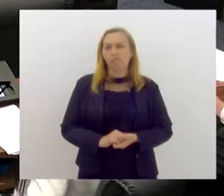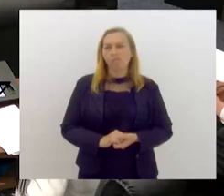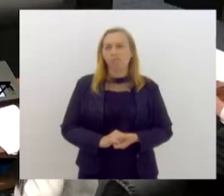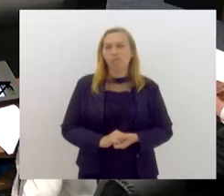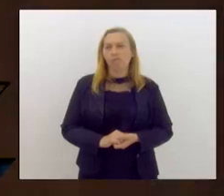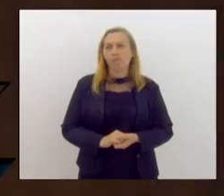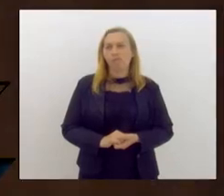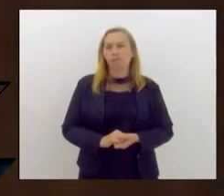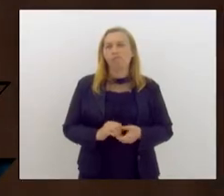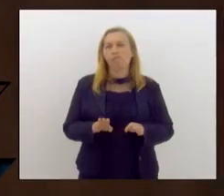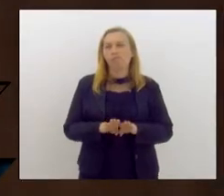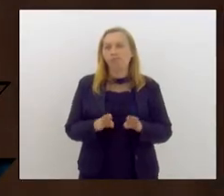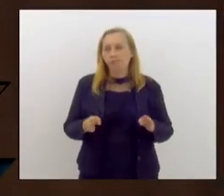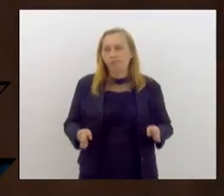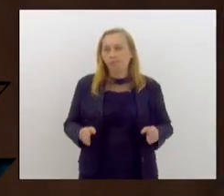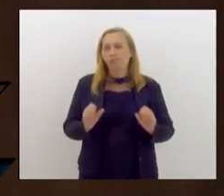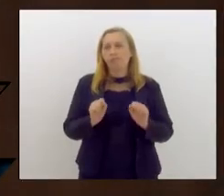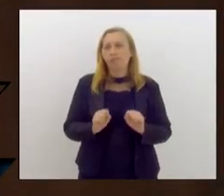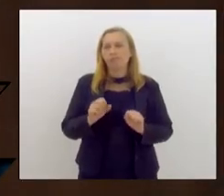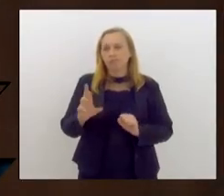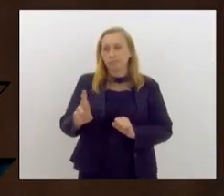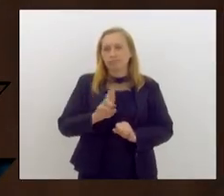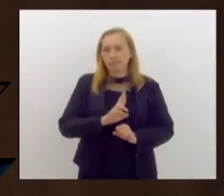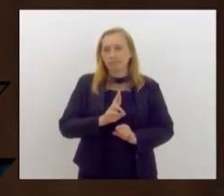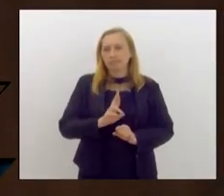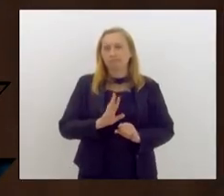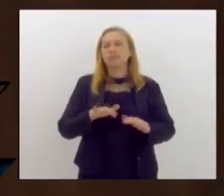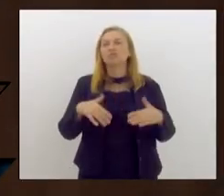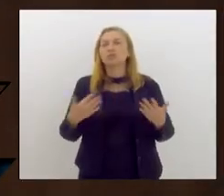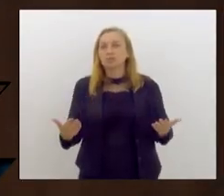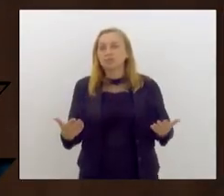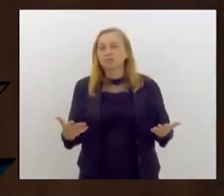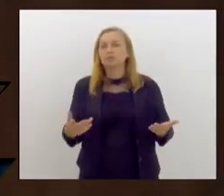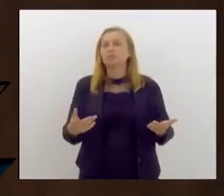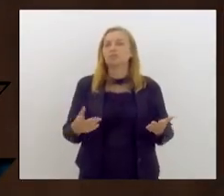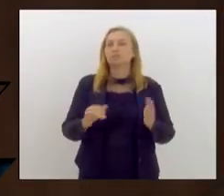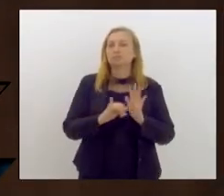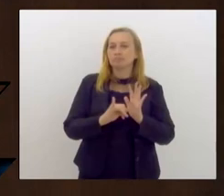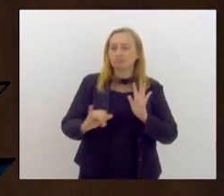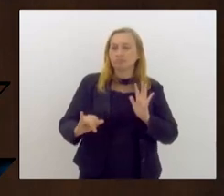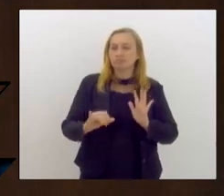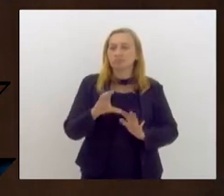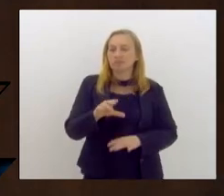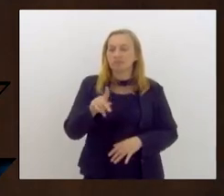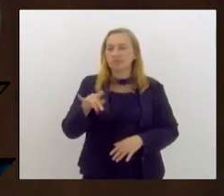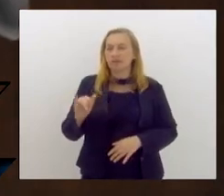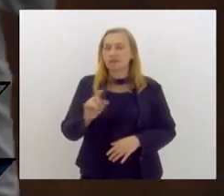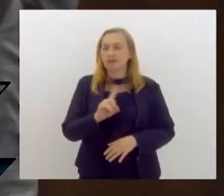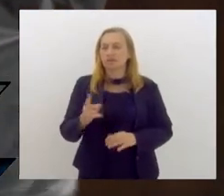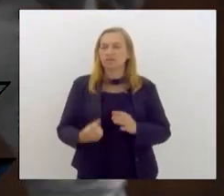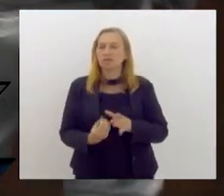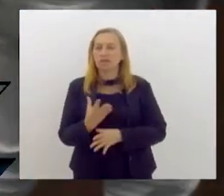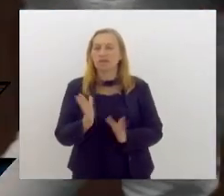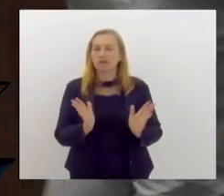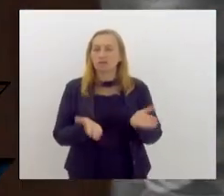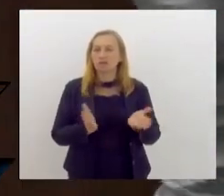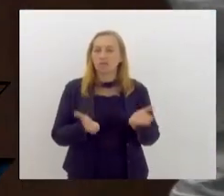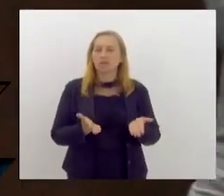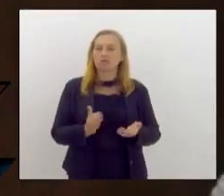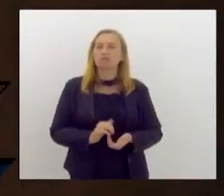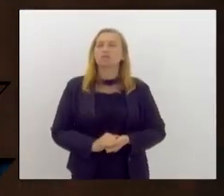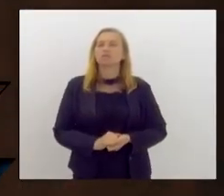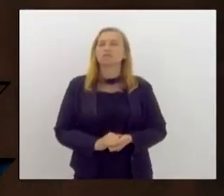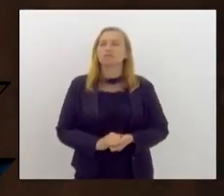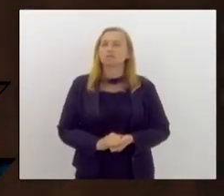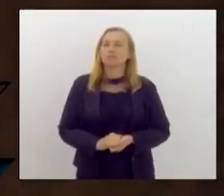Caso a mesa possa nos trazer essa resposta de quando será publicado, as CPIs que não foram instaladas agora, só publicação em